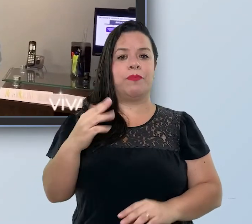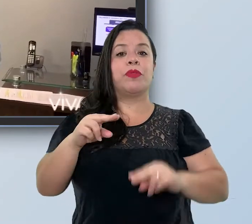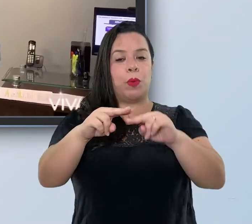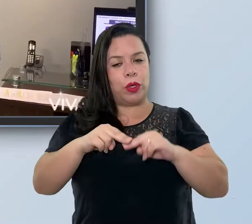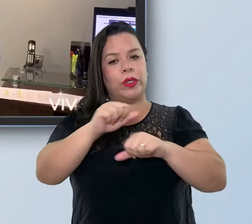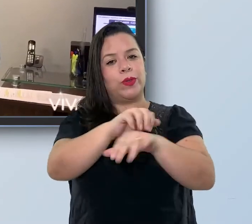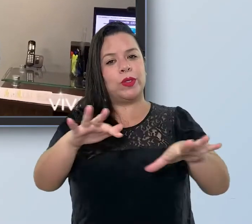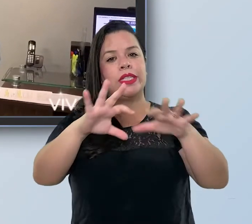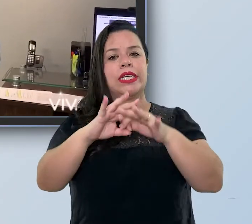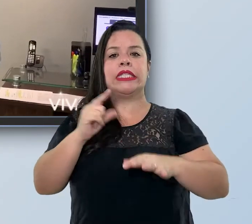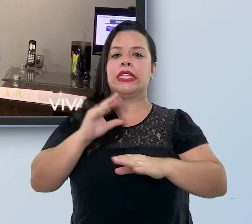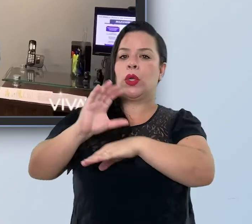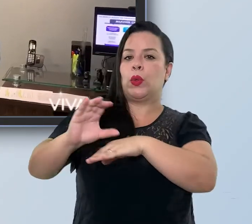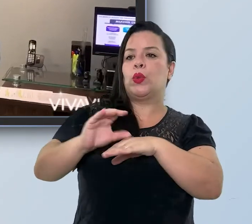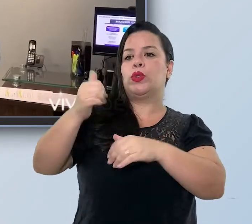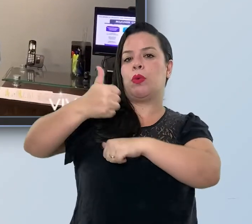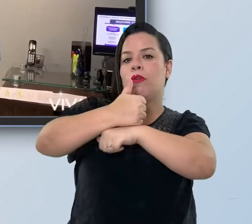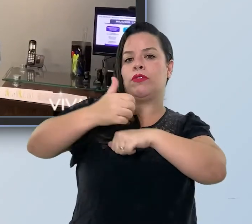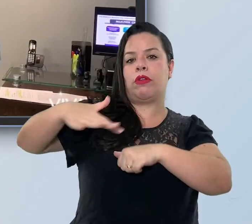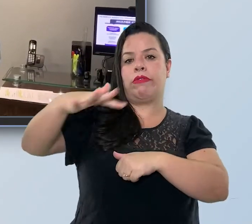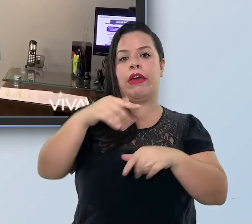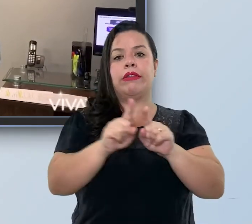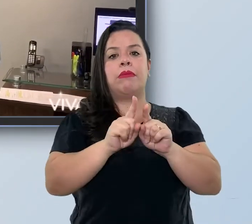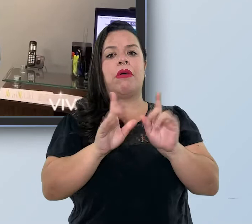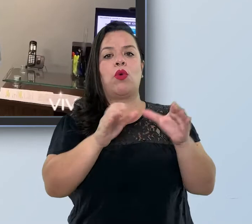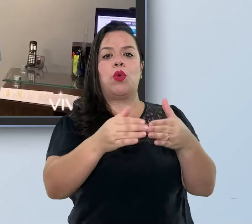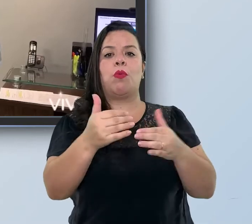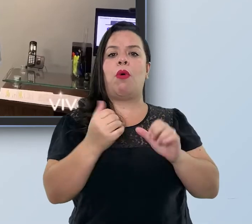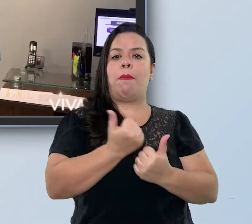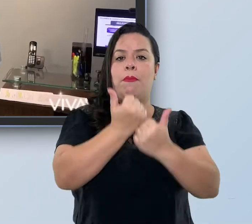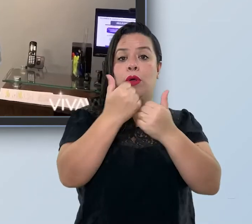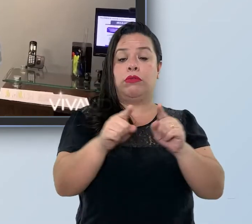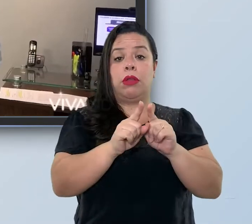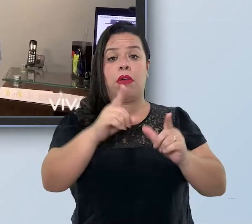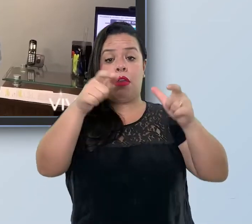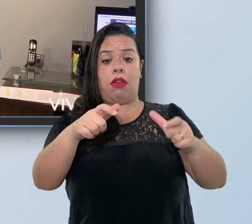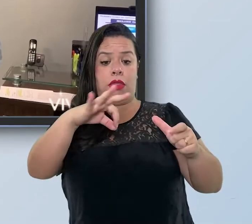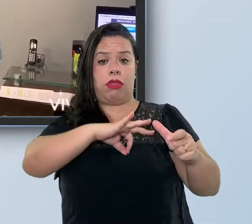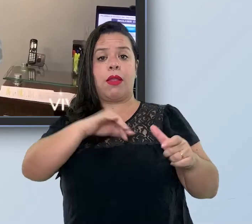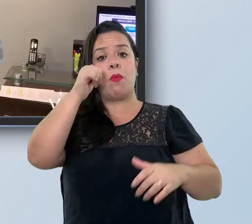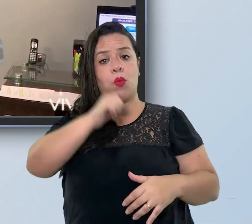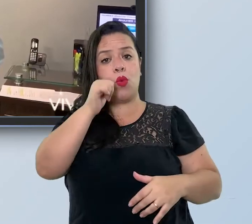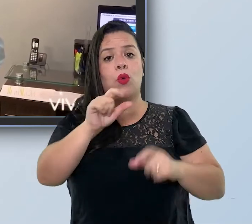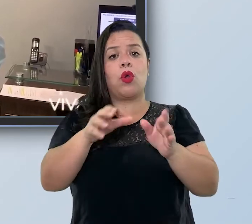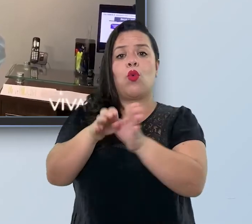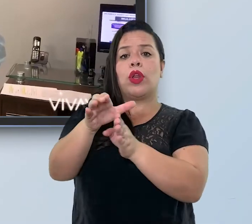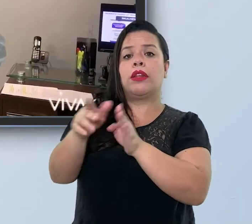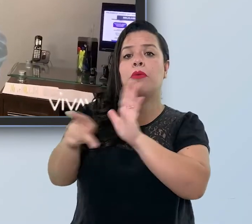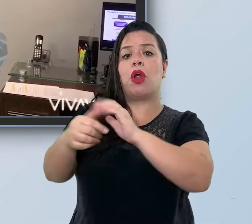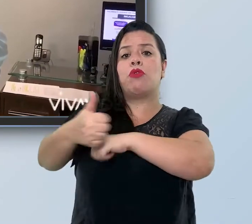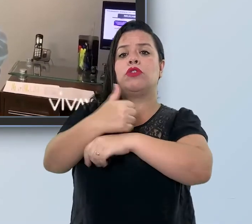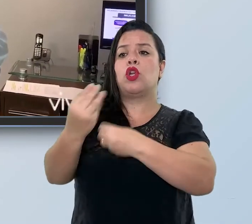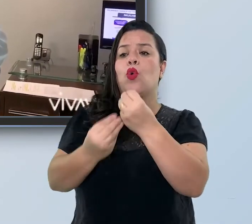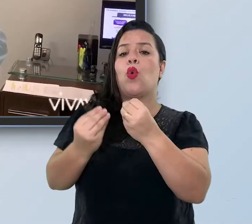em Rede também faz cursos com os profissionais da área, com redes de apoio, com delegacias da mulher, para orientar como os